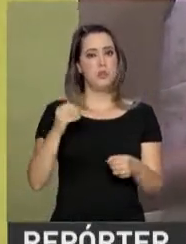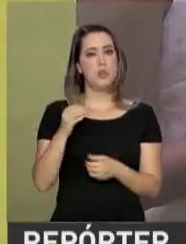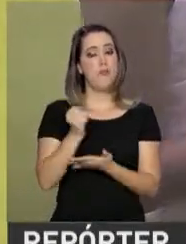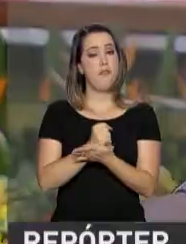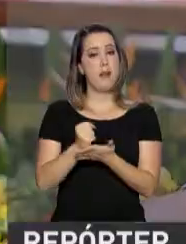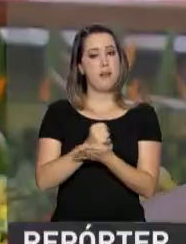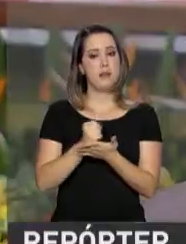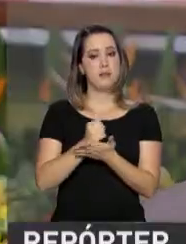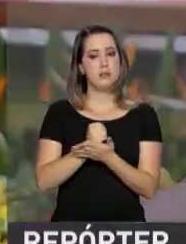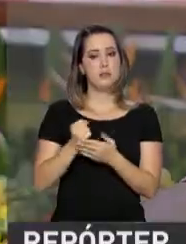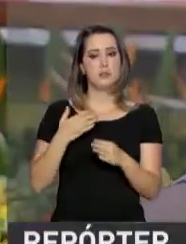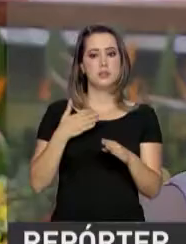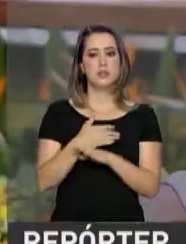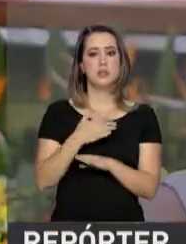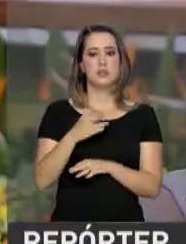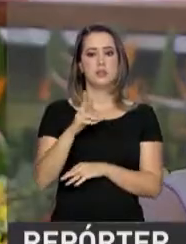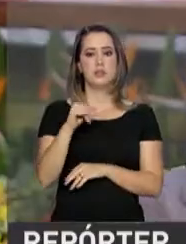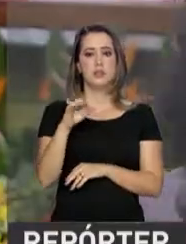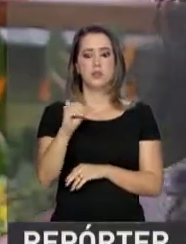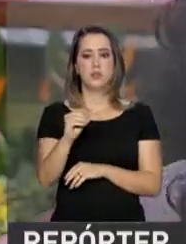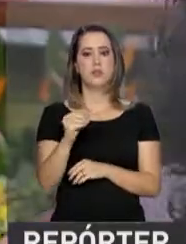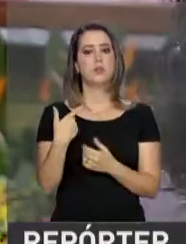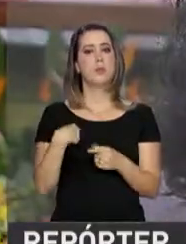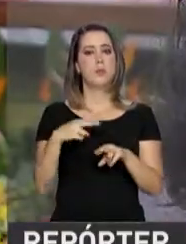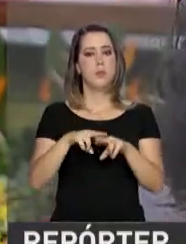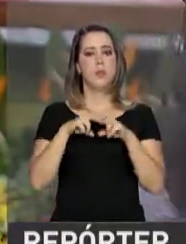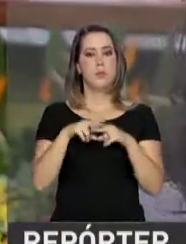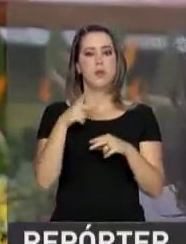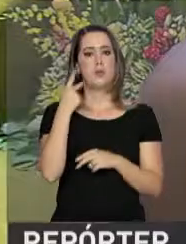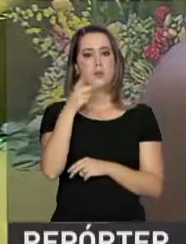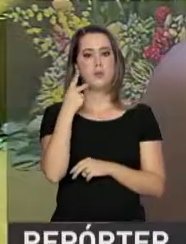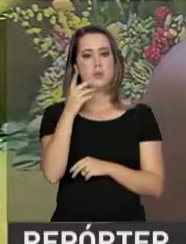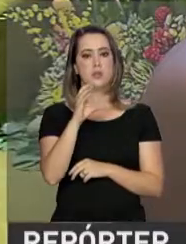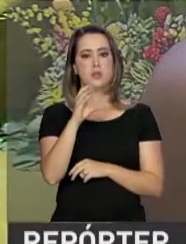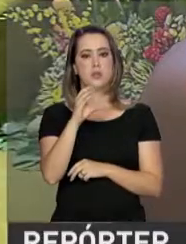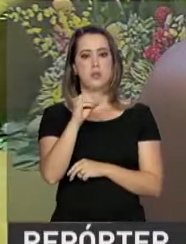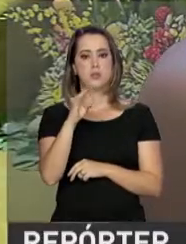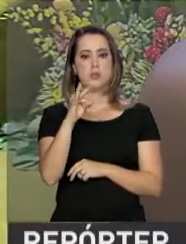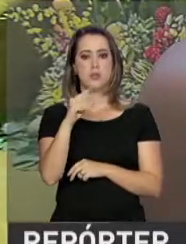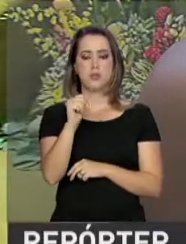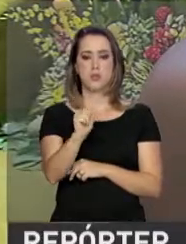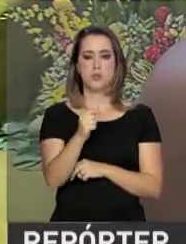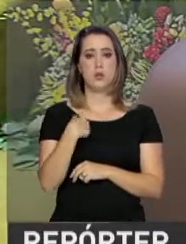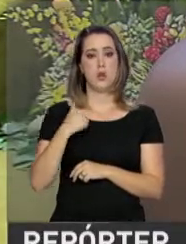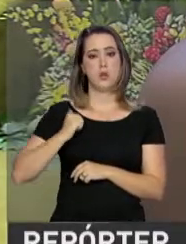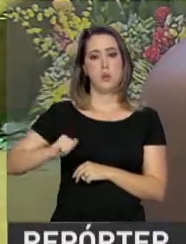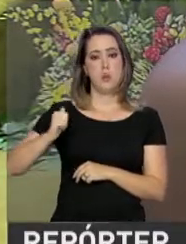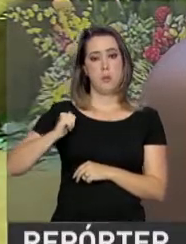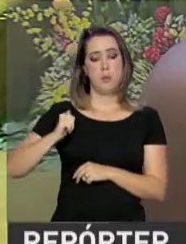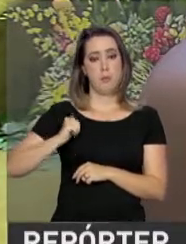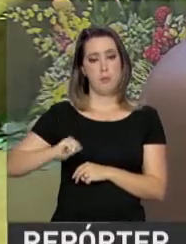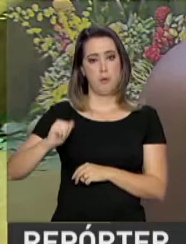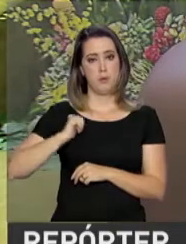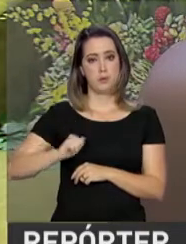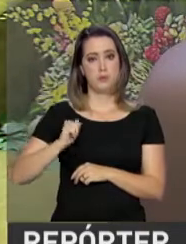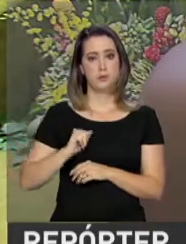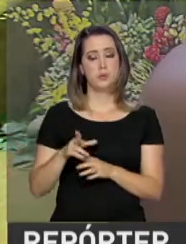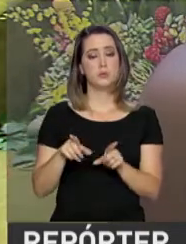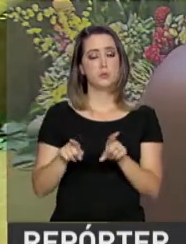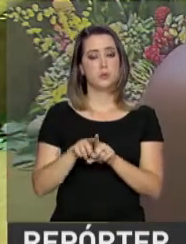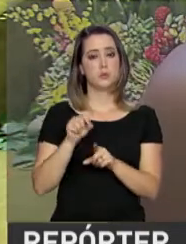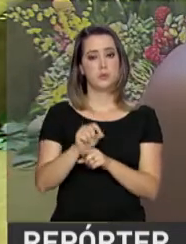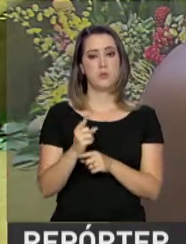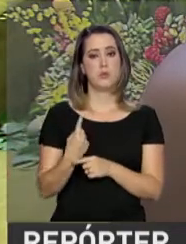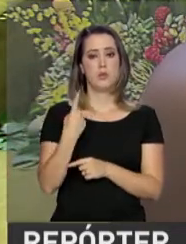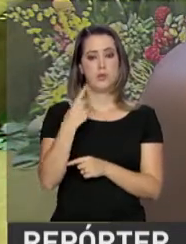e entrou no rio branco por meio da política de cotas eu fui bolsista própria afirmativa do ministério e